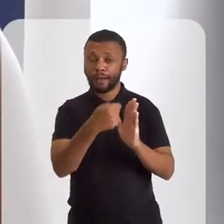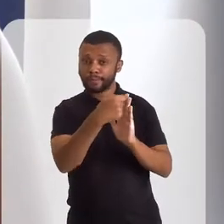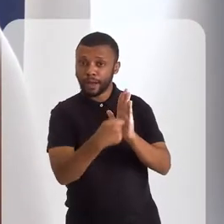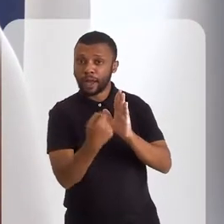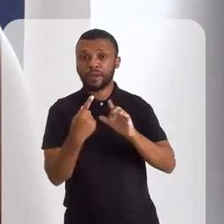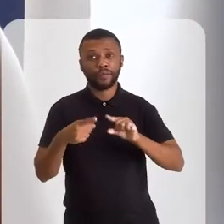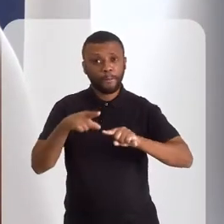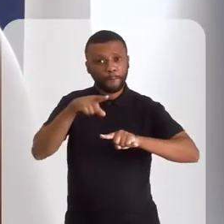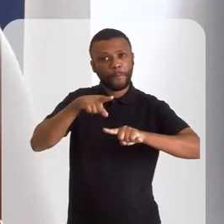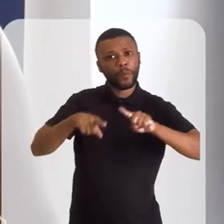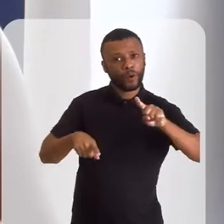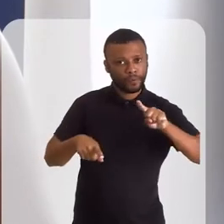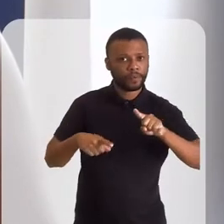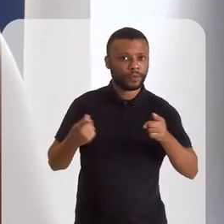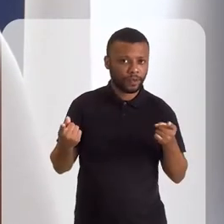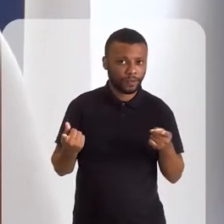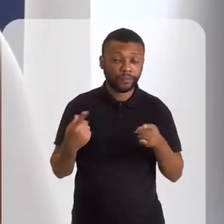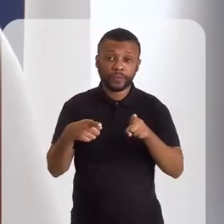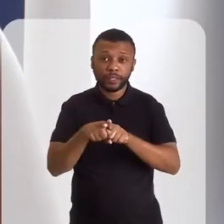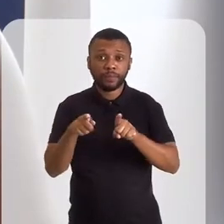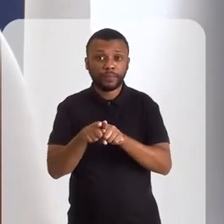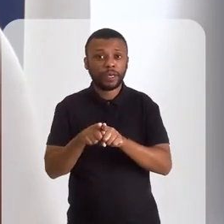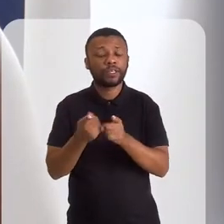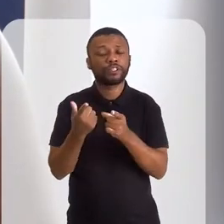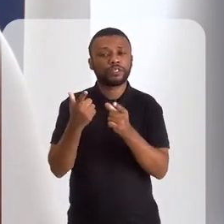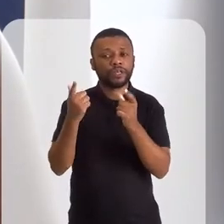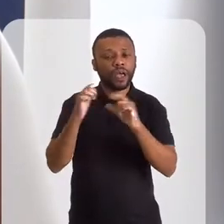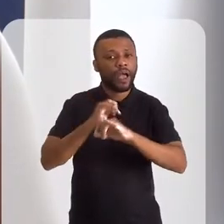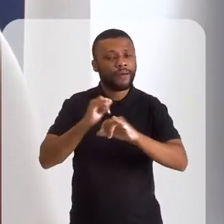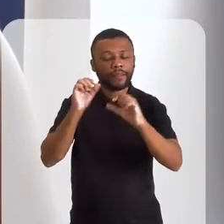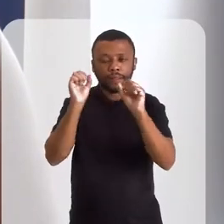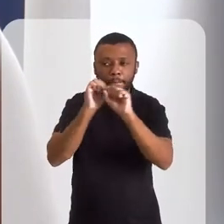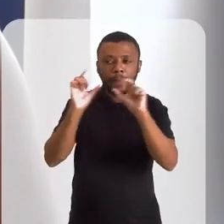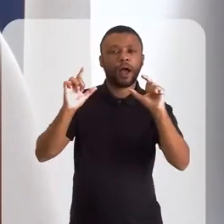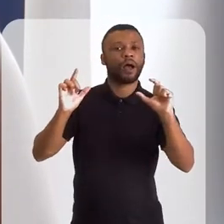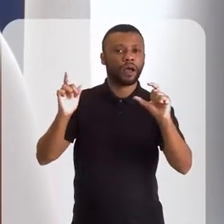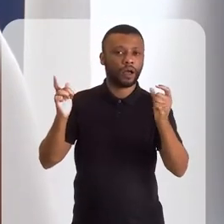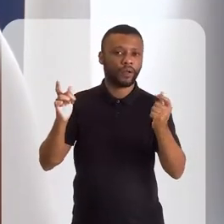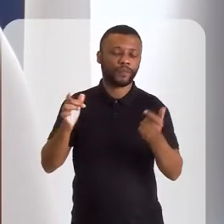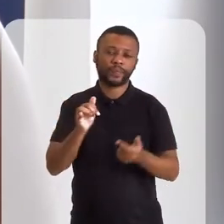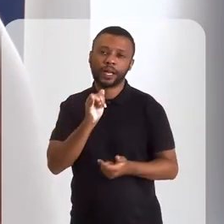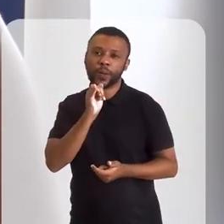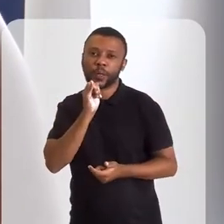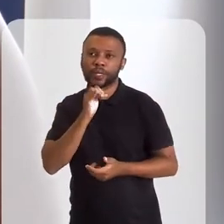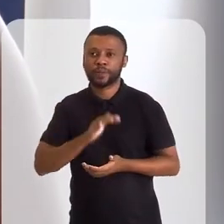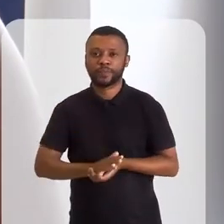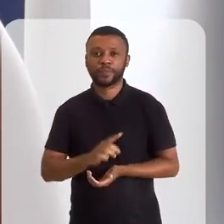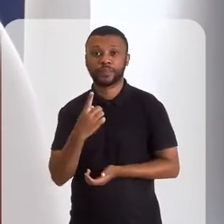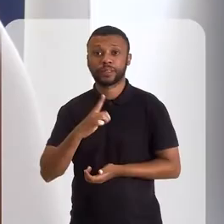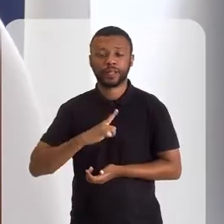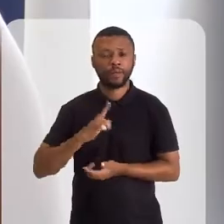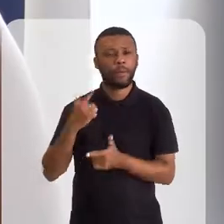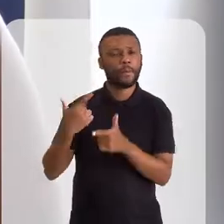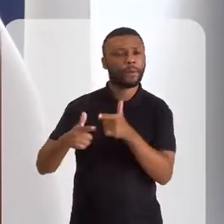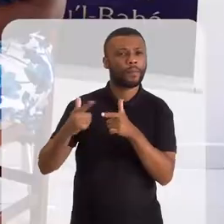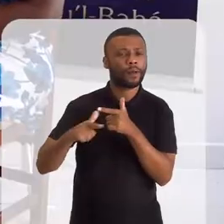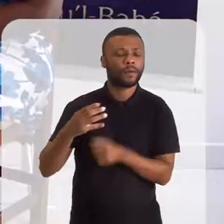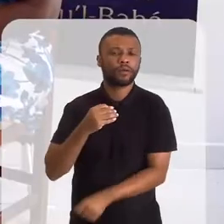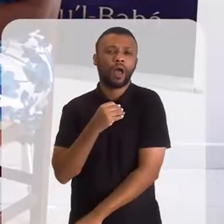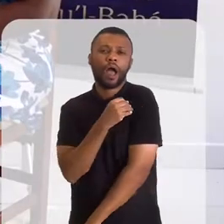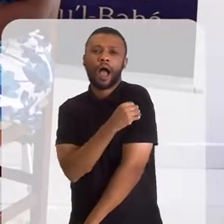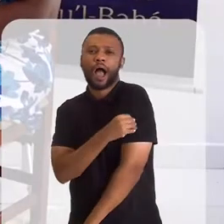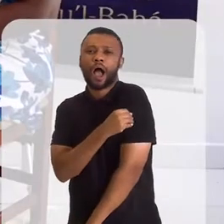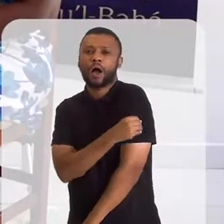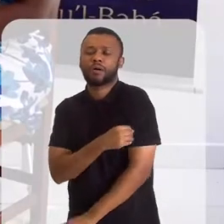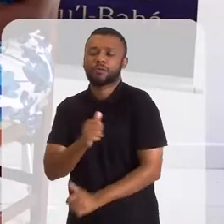a parte de proibições, sim, e também de advertências, né? Por exemplo, a gente tem a questão